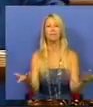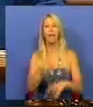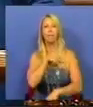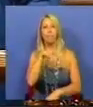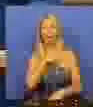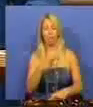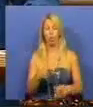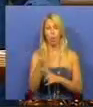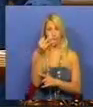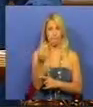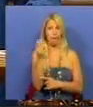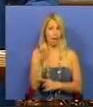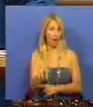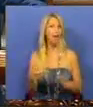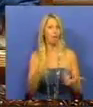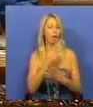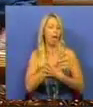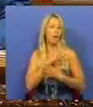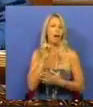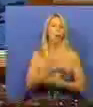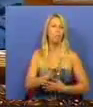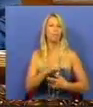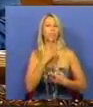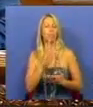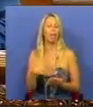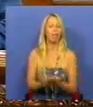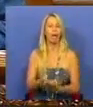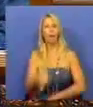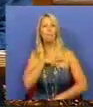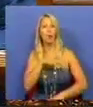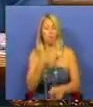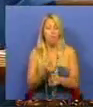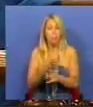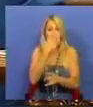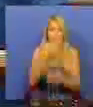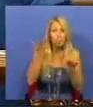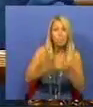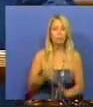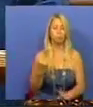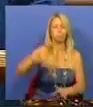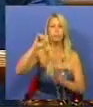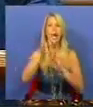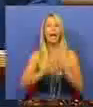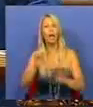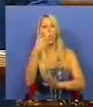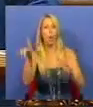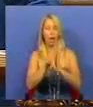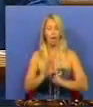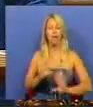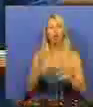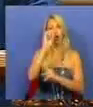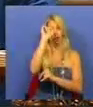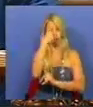os amigos, mesmo que para isso fosse necessário violar as regras e todas as leis. A história do grupo